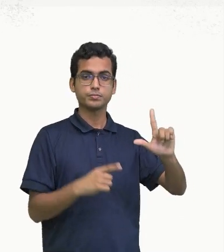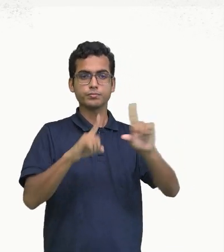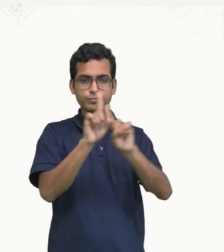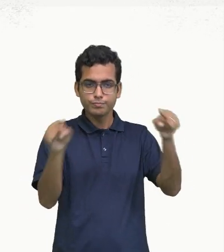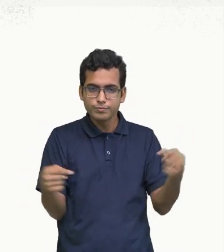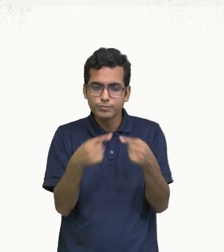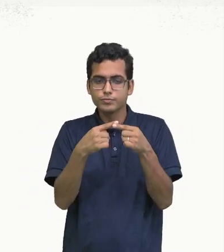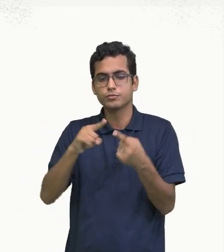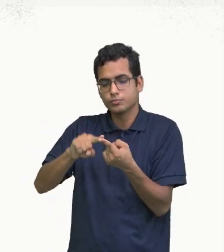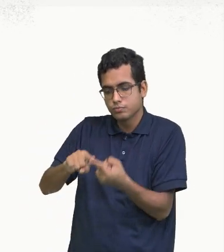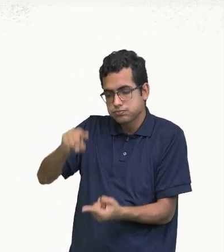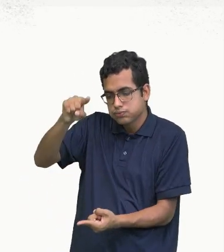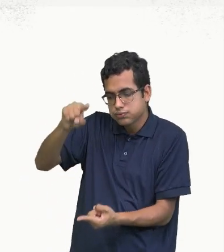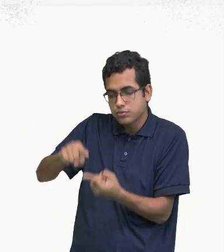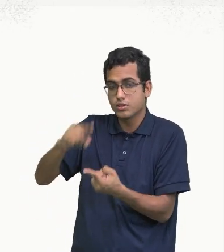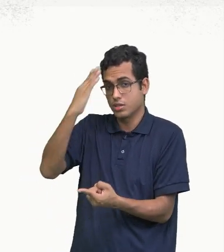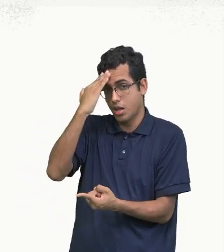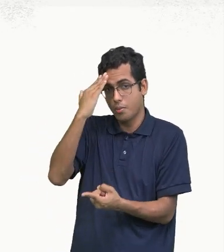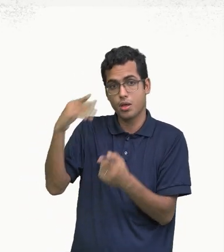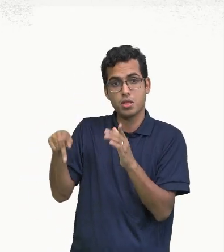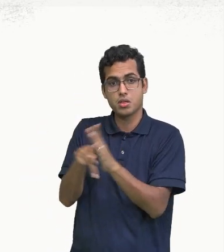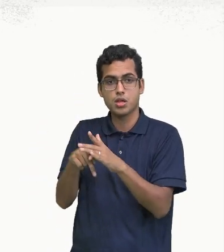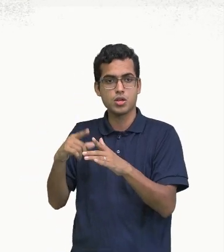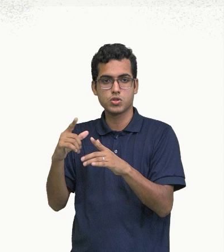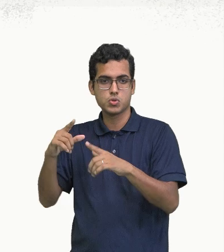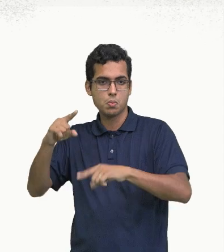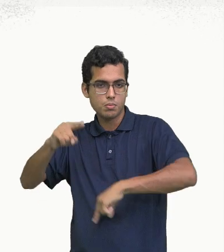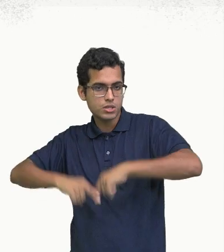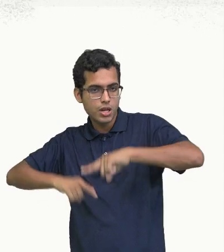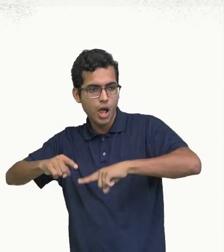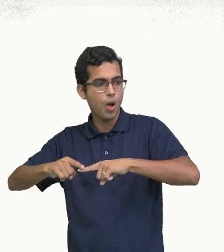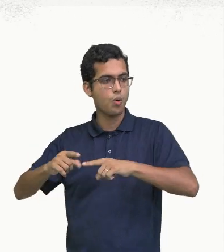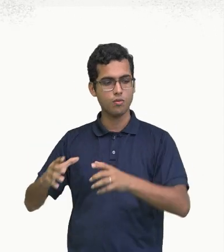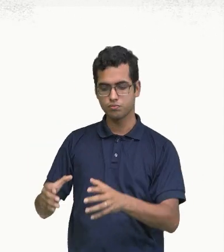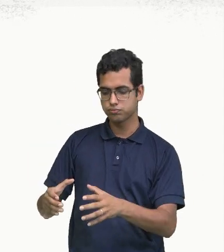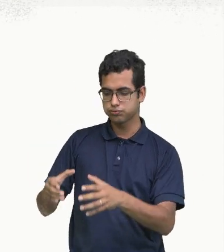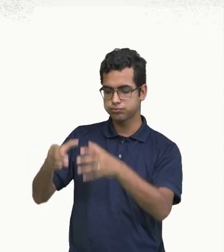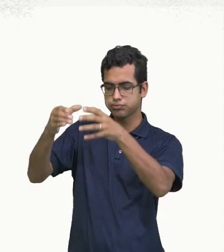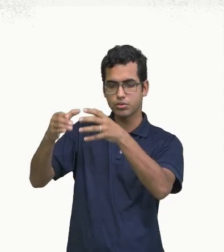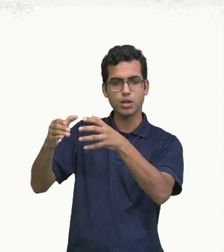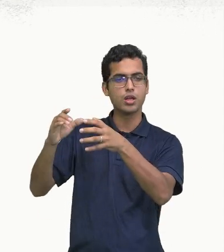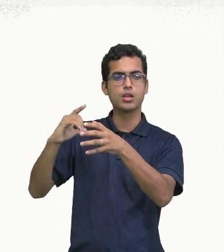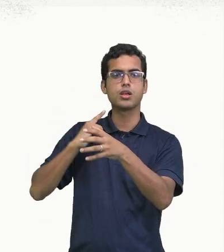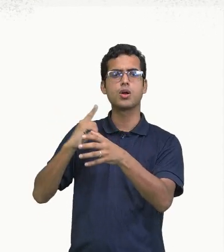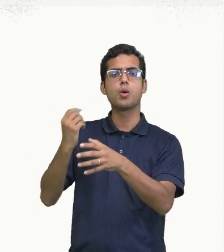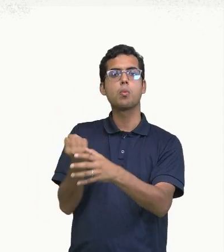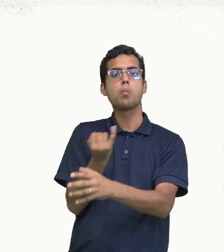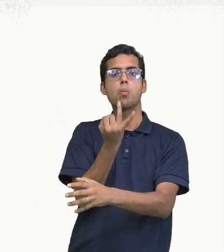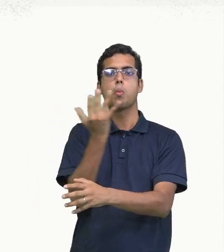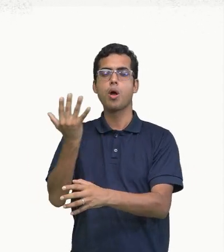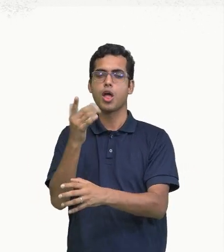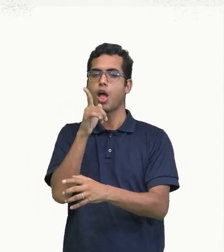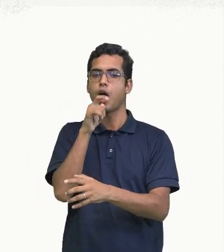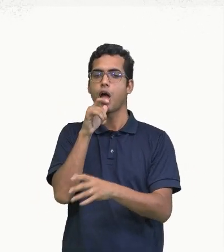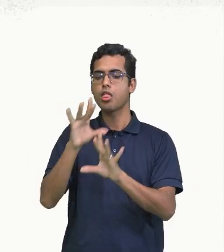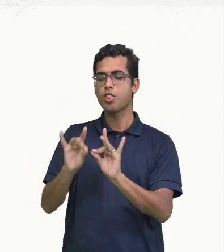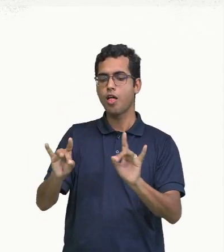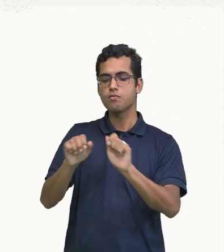a capacidade de um recipiente, ou seja, quanto líquido ele pode conter, tudo